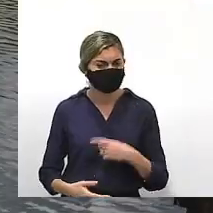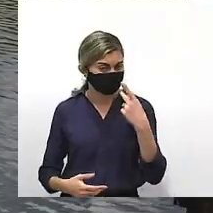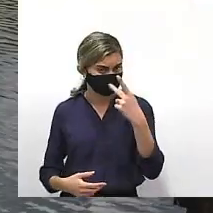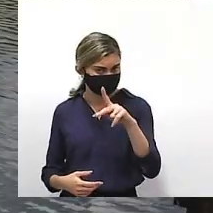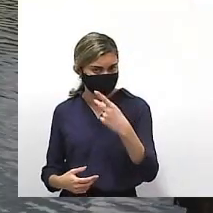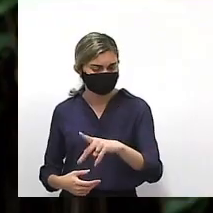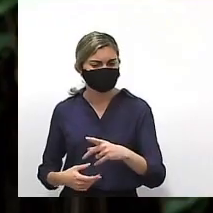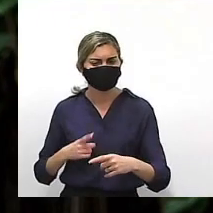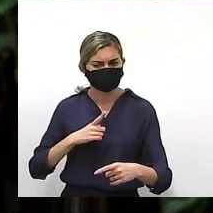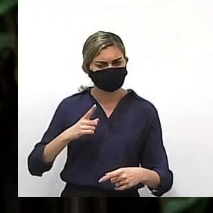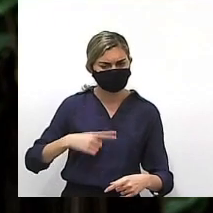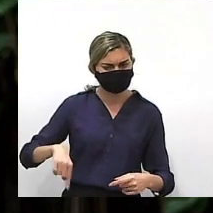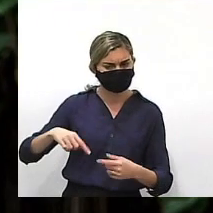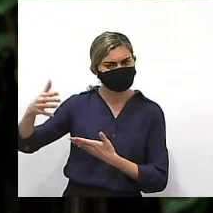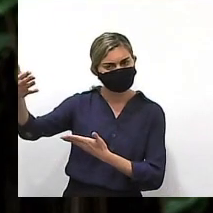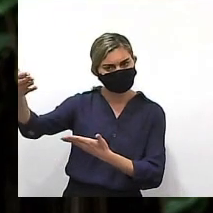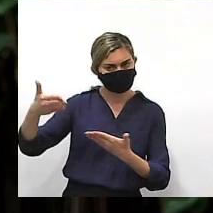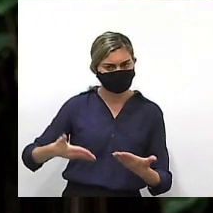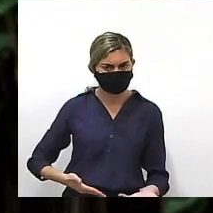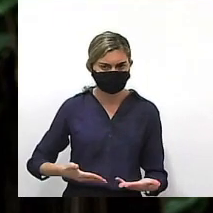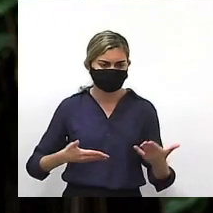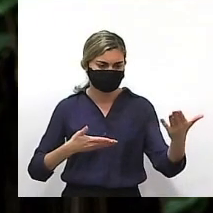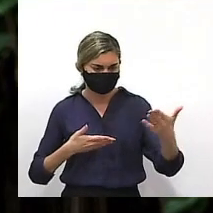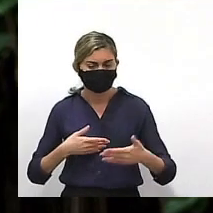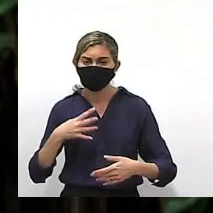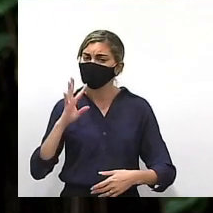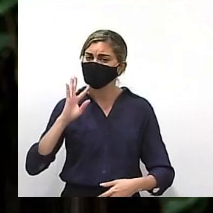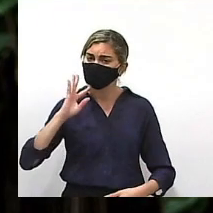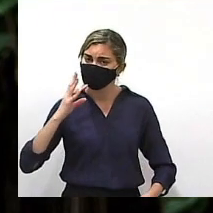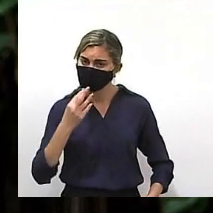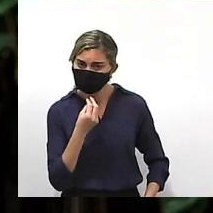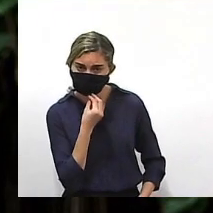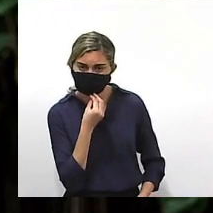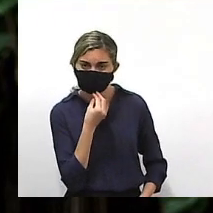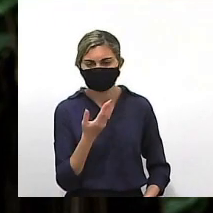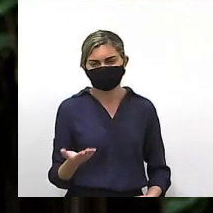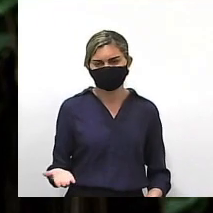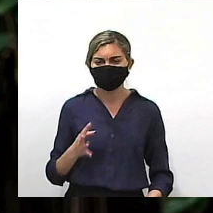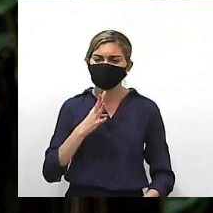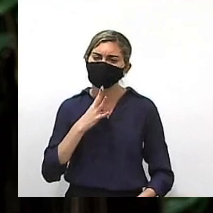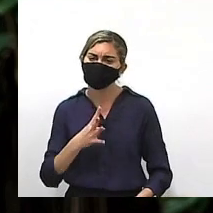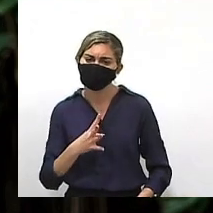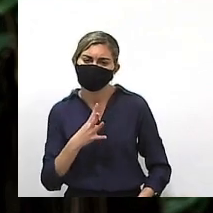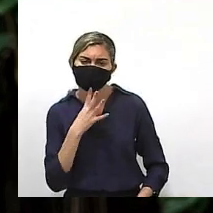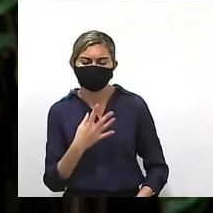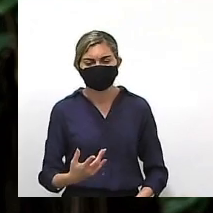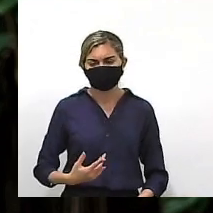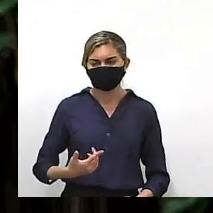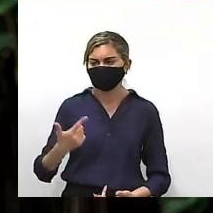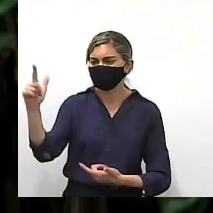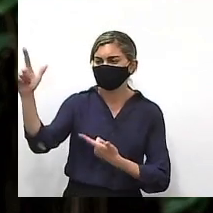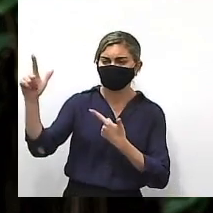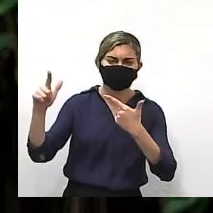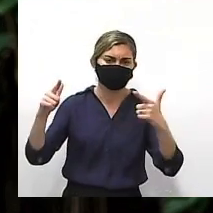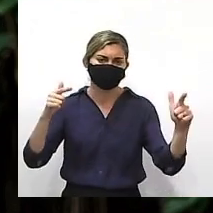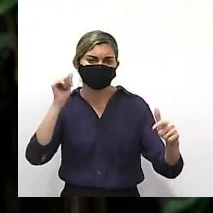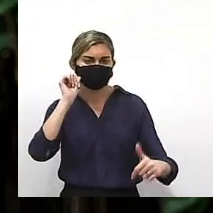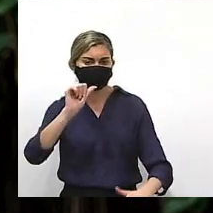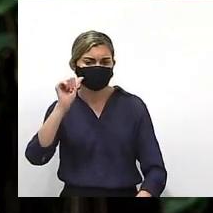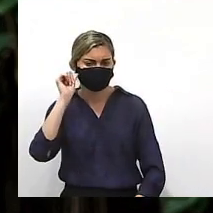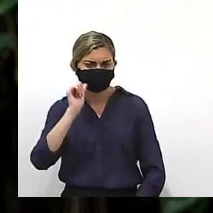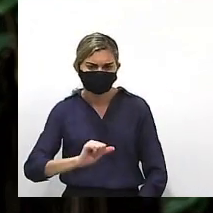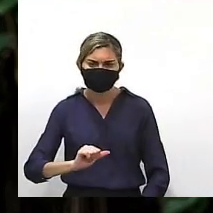Esse será o nosso convite ao conhecer. Conhecer a trajetória de outras mulheres que